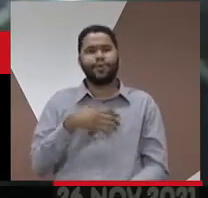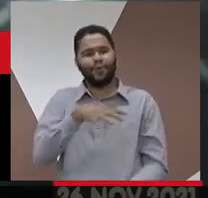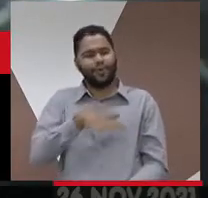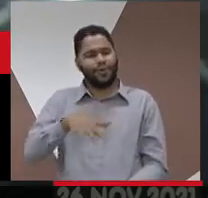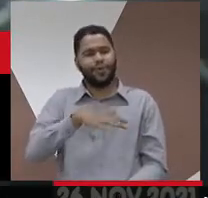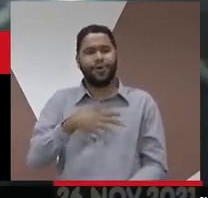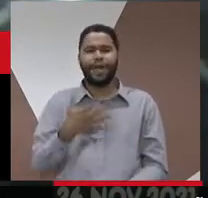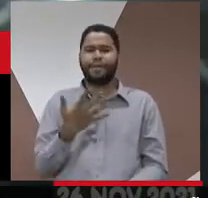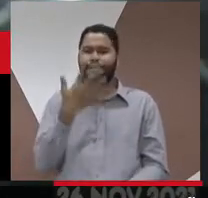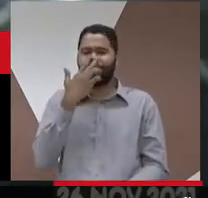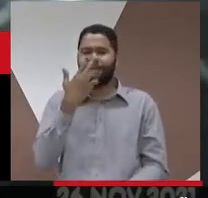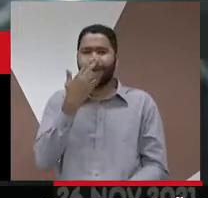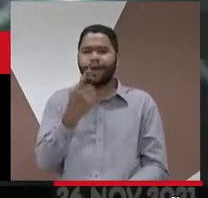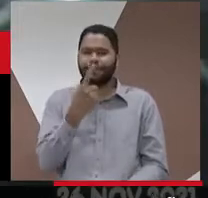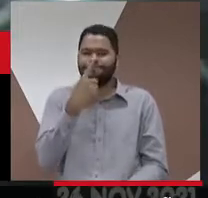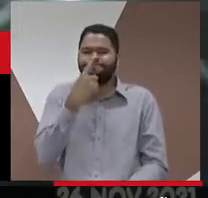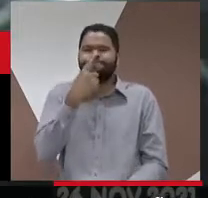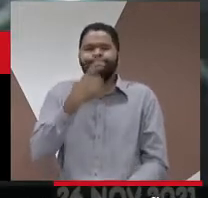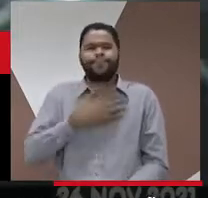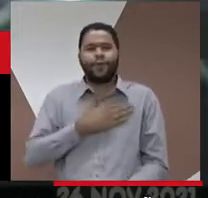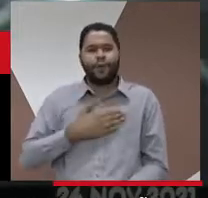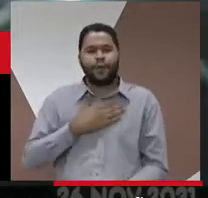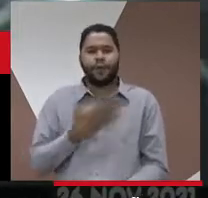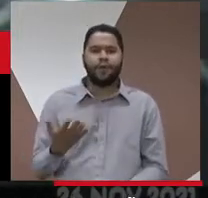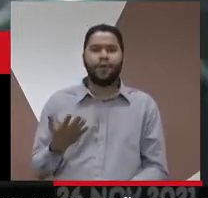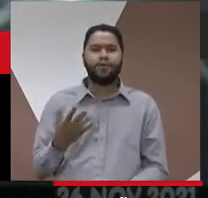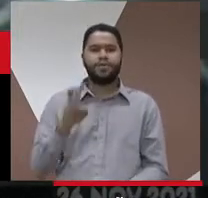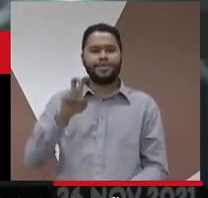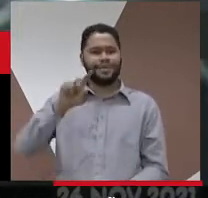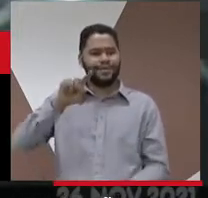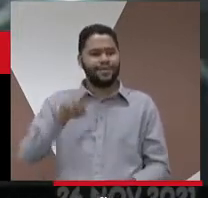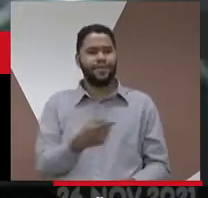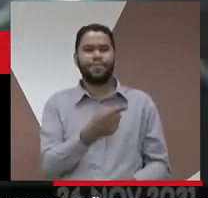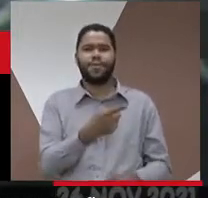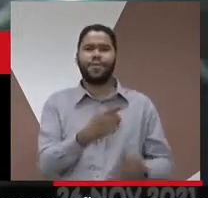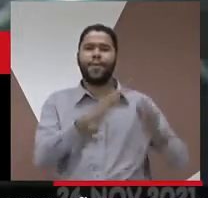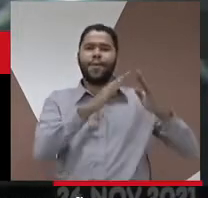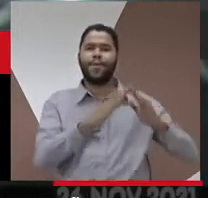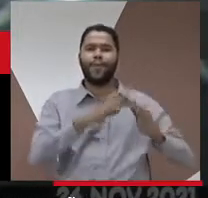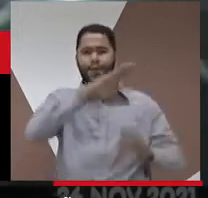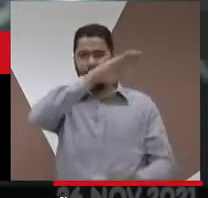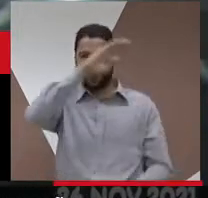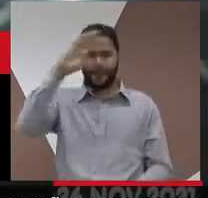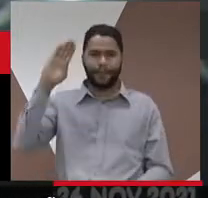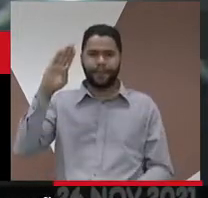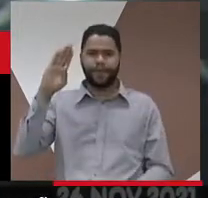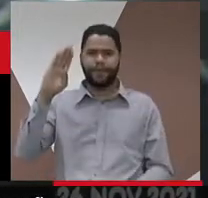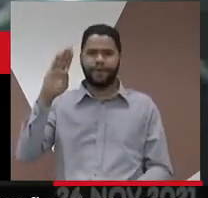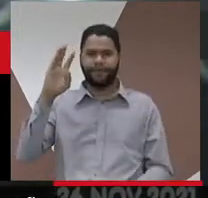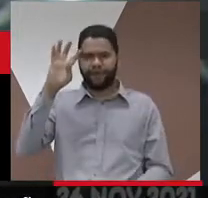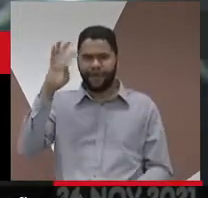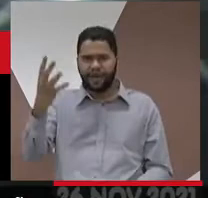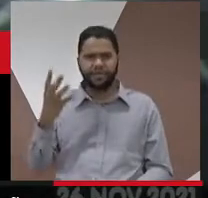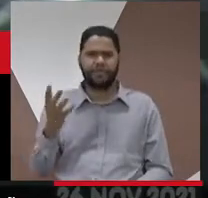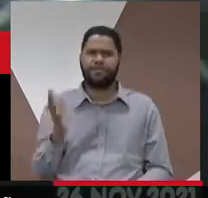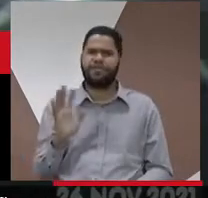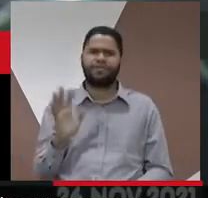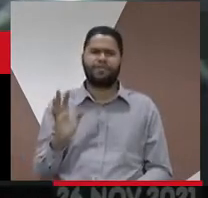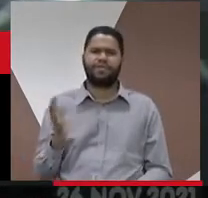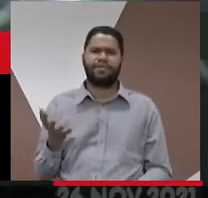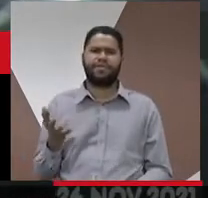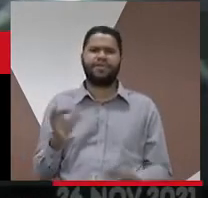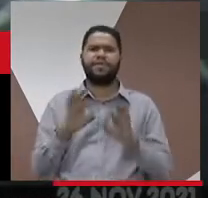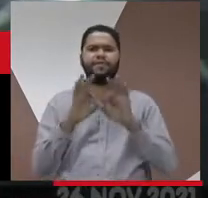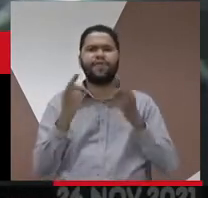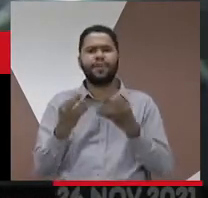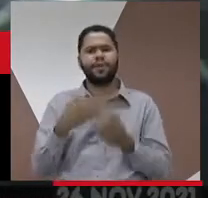Se pagar um aluguel para você lá de 5 mil reais para você morar na Pampulha, no bairro Novo de Belo Horizonte, não vai resolver. Aquela família